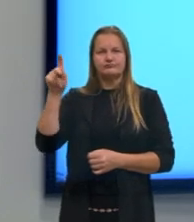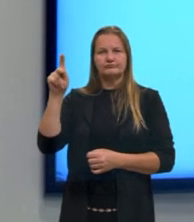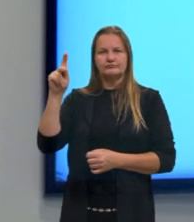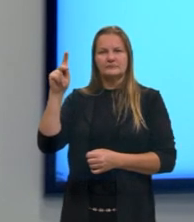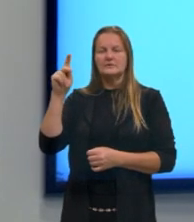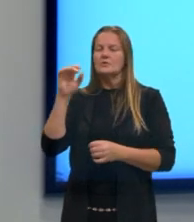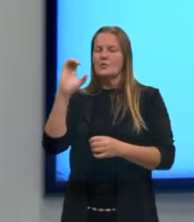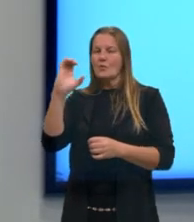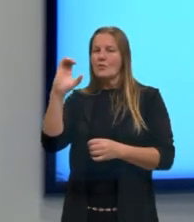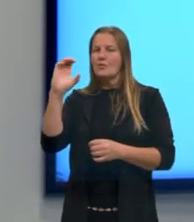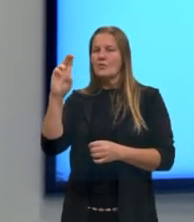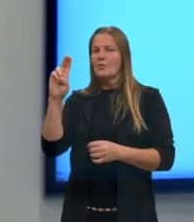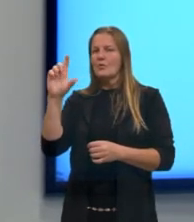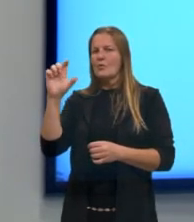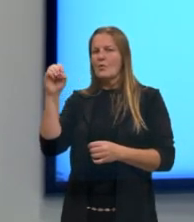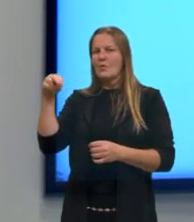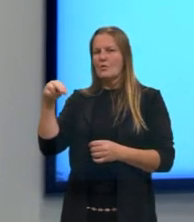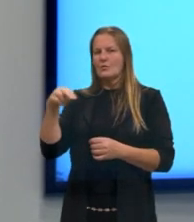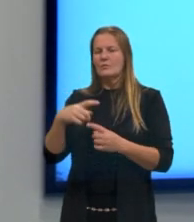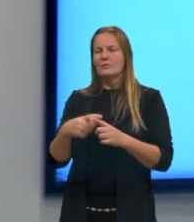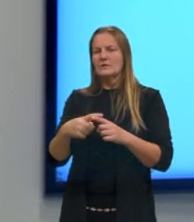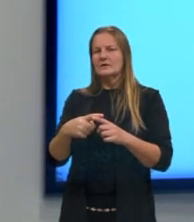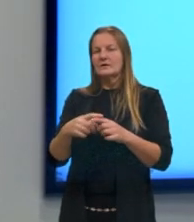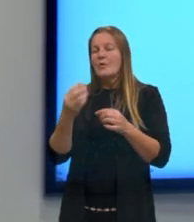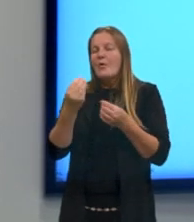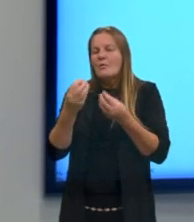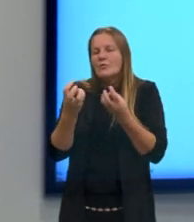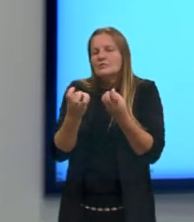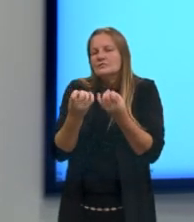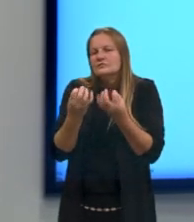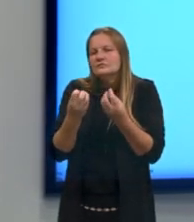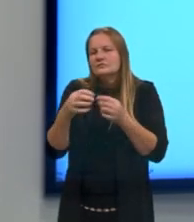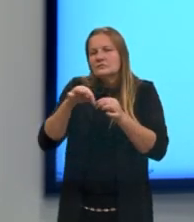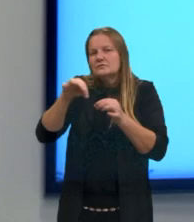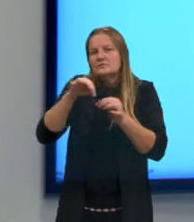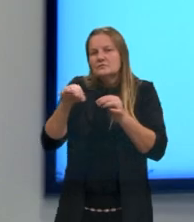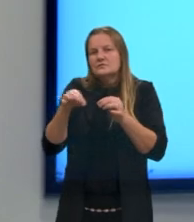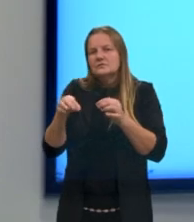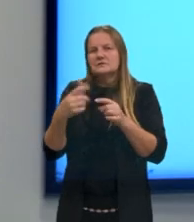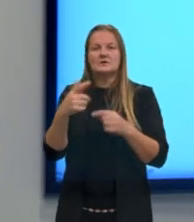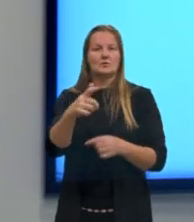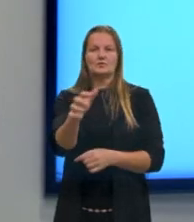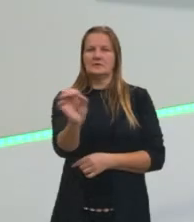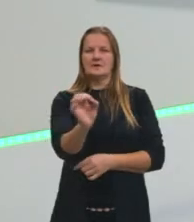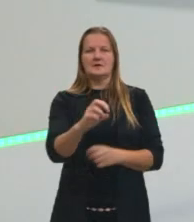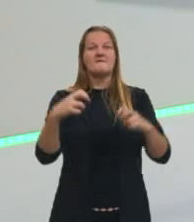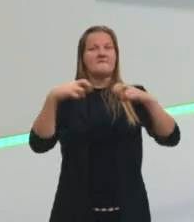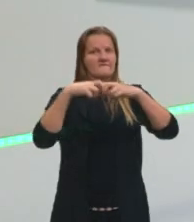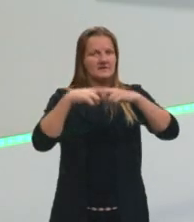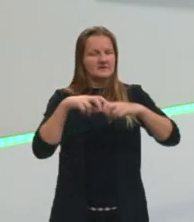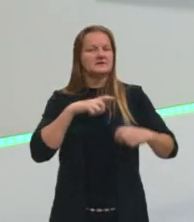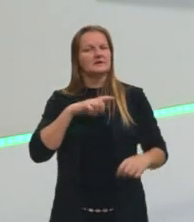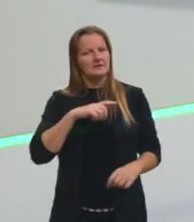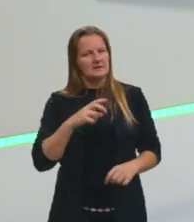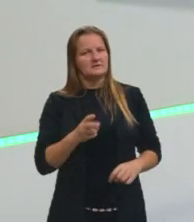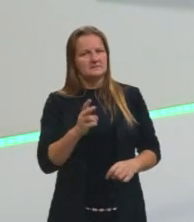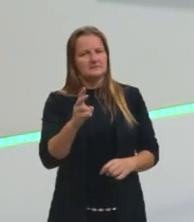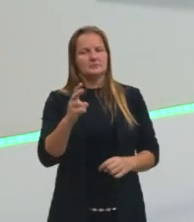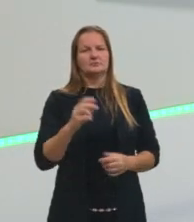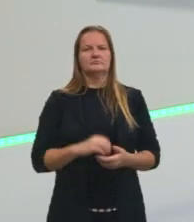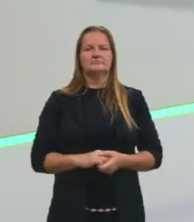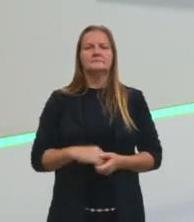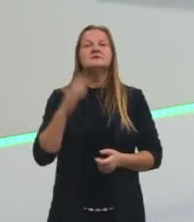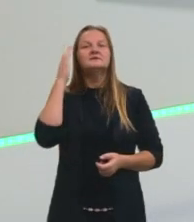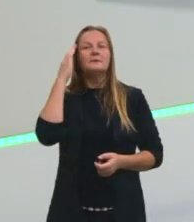mas aqui embaixo a gente não precisa ter uma unidade de medida tá neste caso mas na física é sempre importante a gente